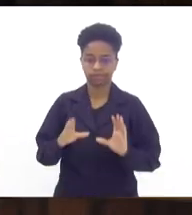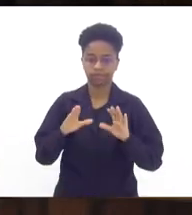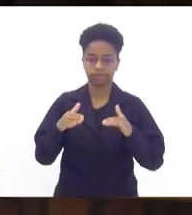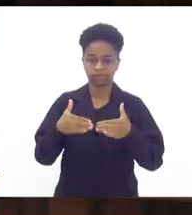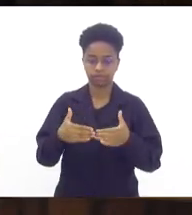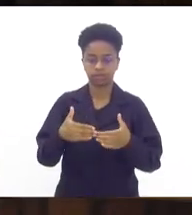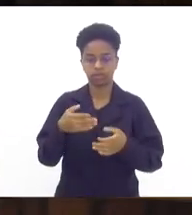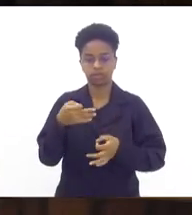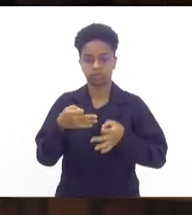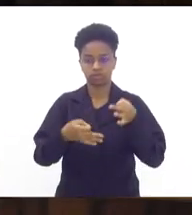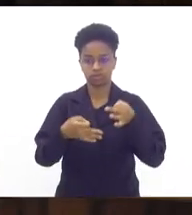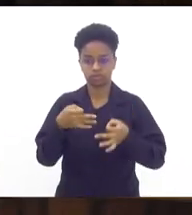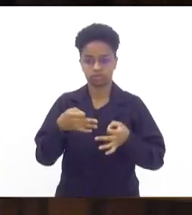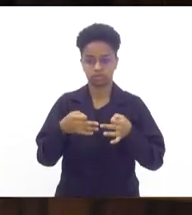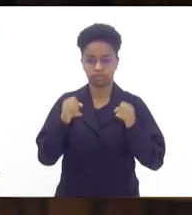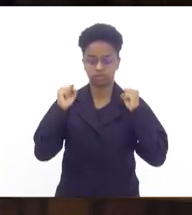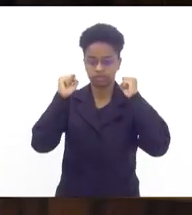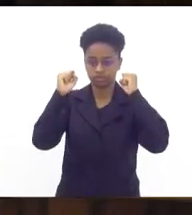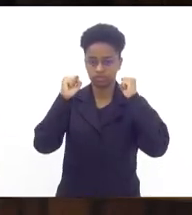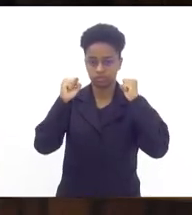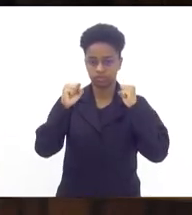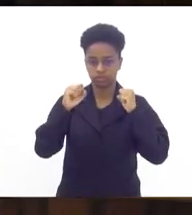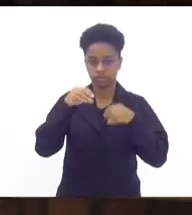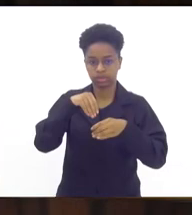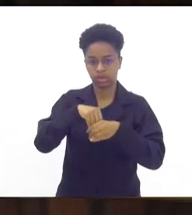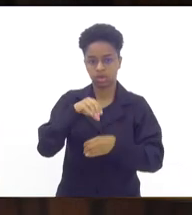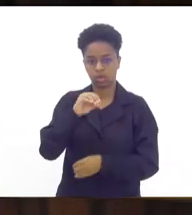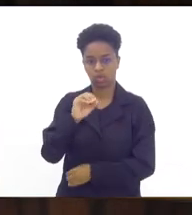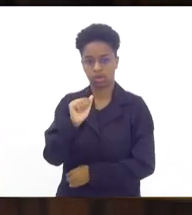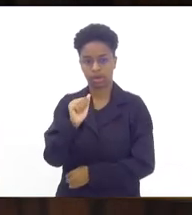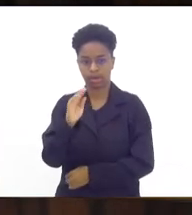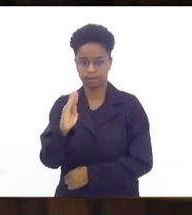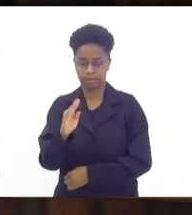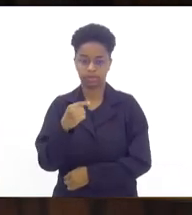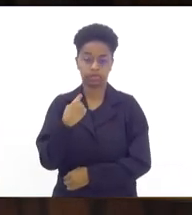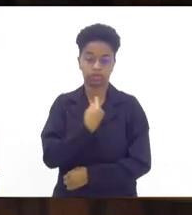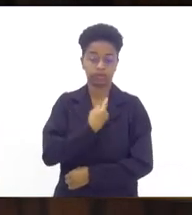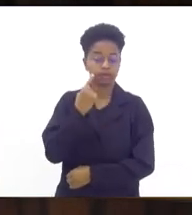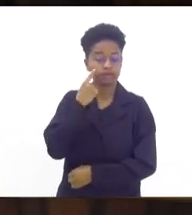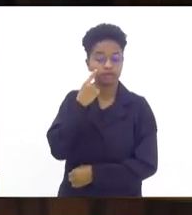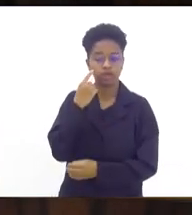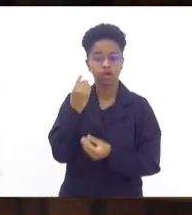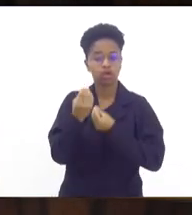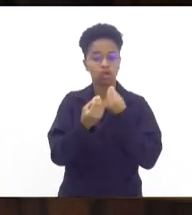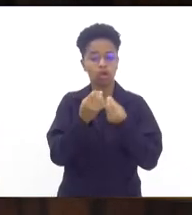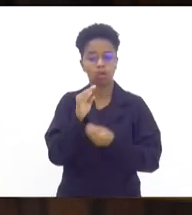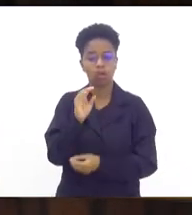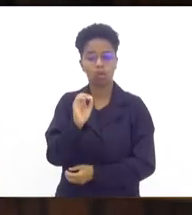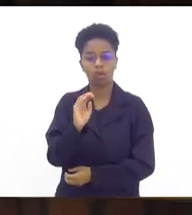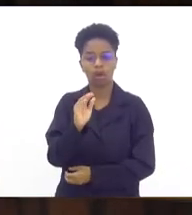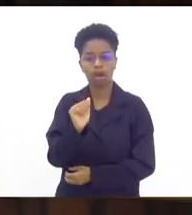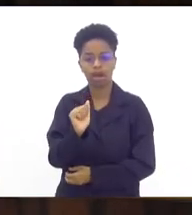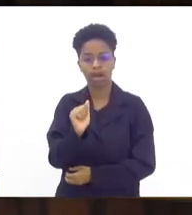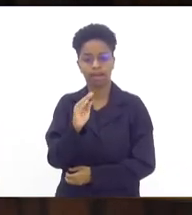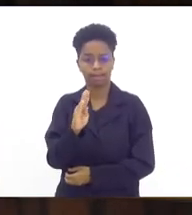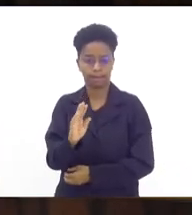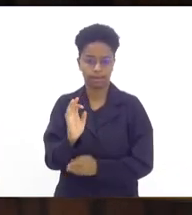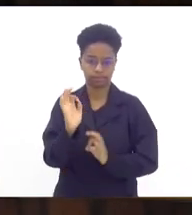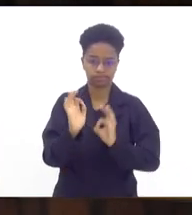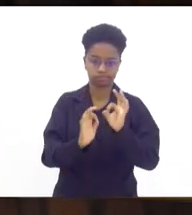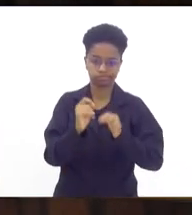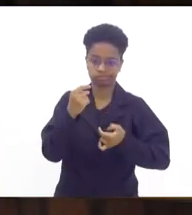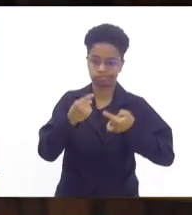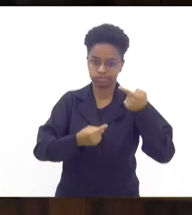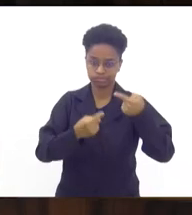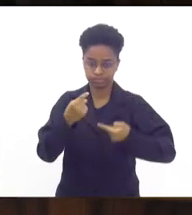de juizado do torcedor da OAB vamos ver como procede a OAB é na discussão